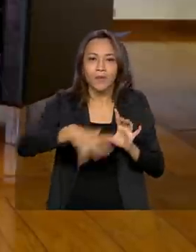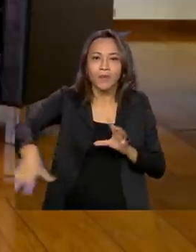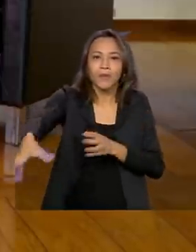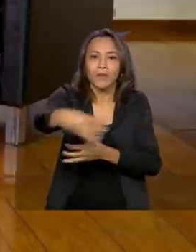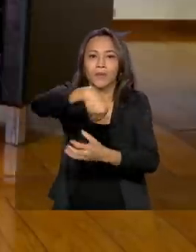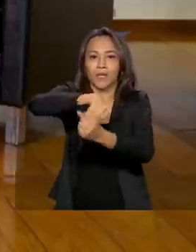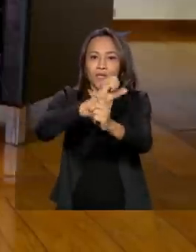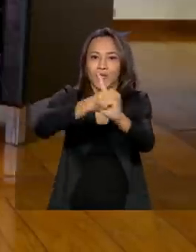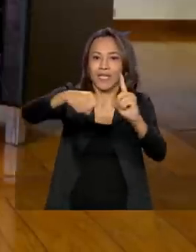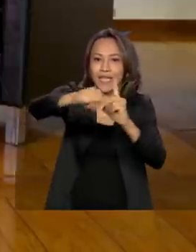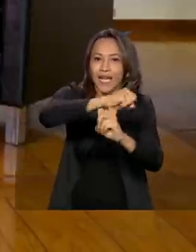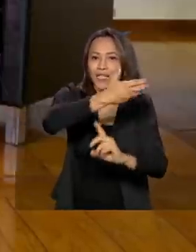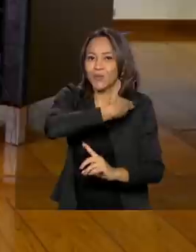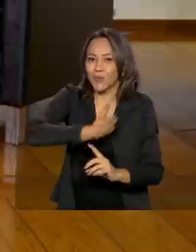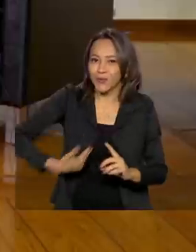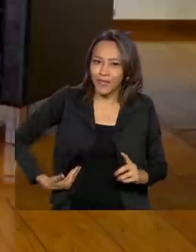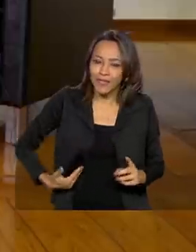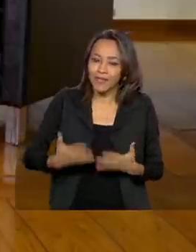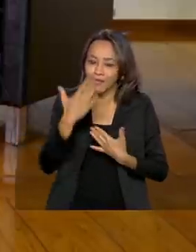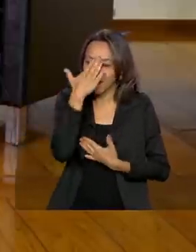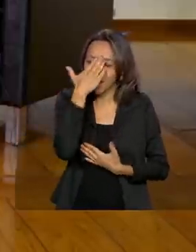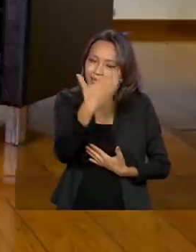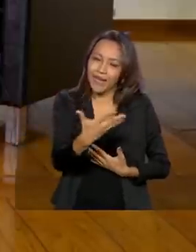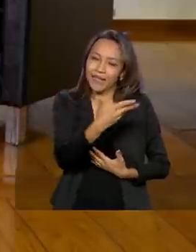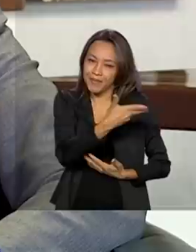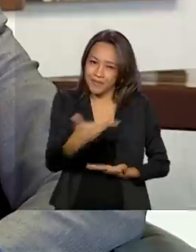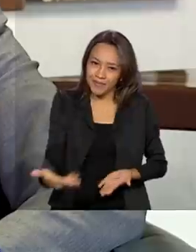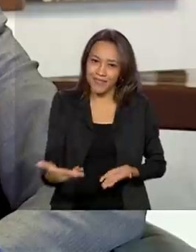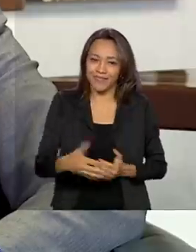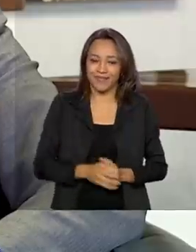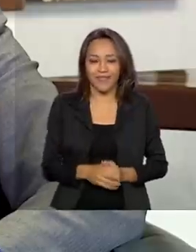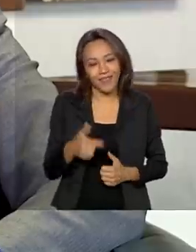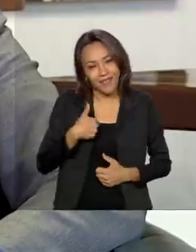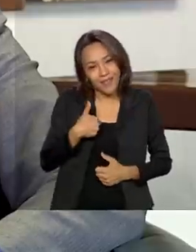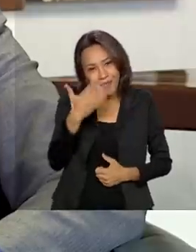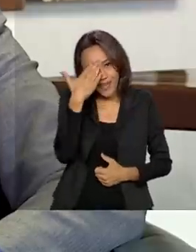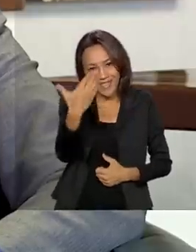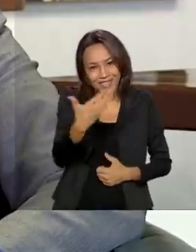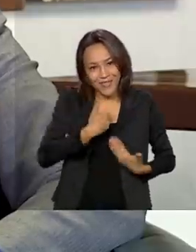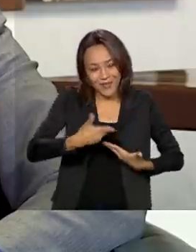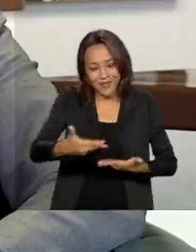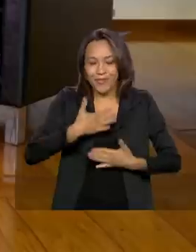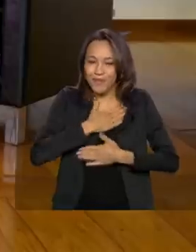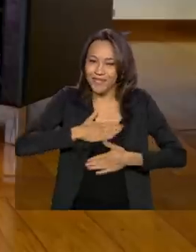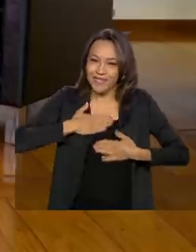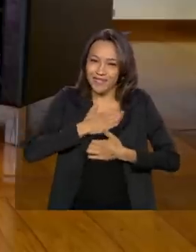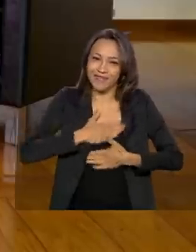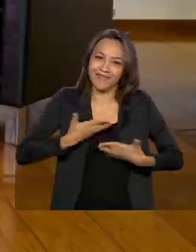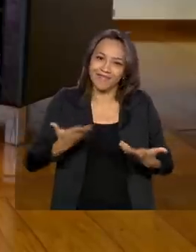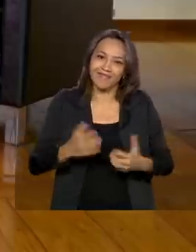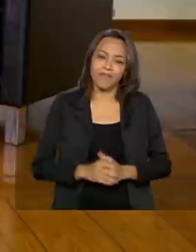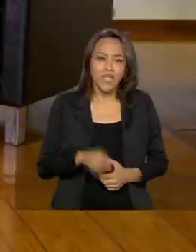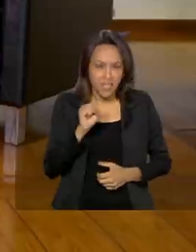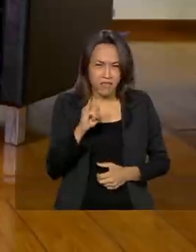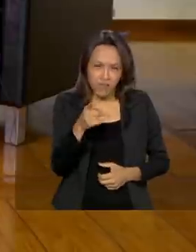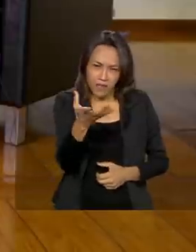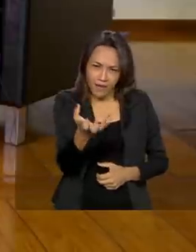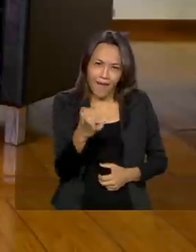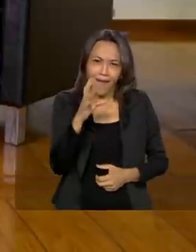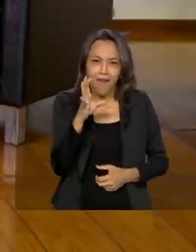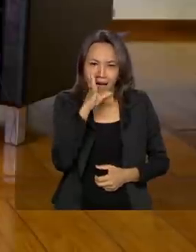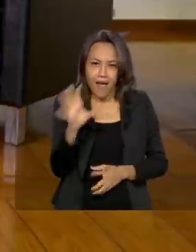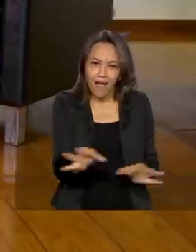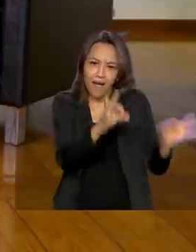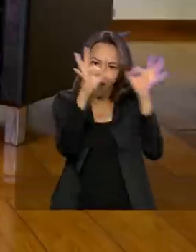do governo, do terceiro setor. Muito obrigado pela participação do senhor. Imagina, eu que agradeço o convite, é sempre um prazer. Se você quiser rever